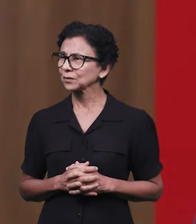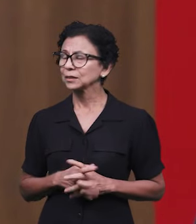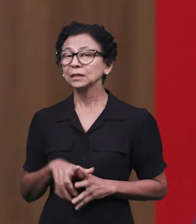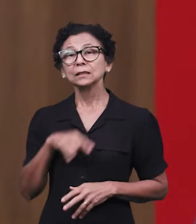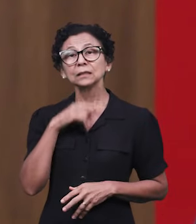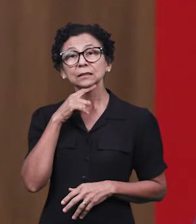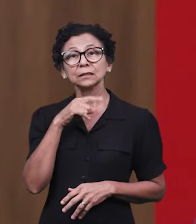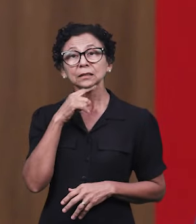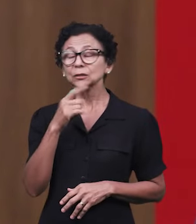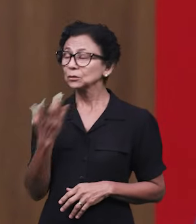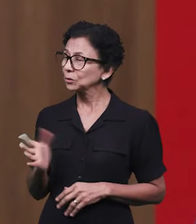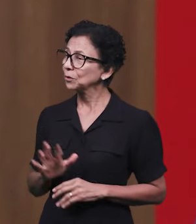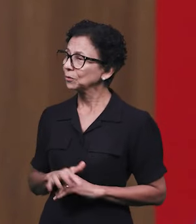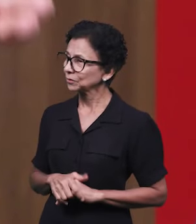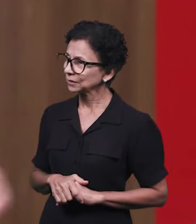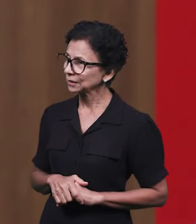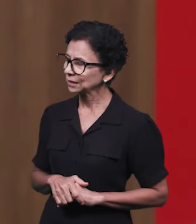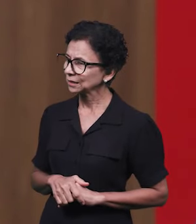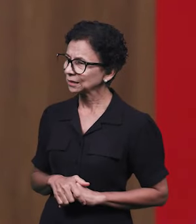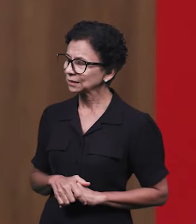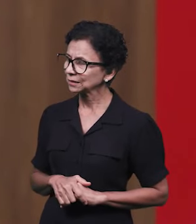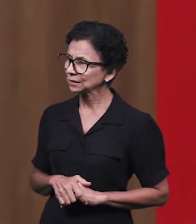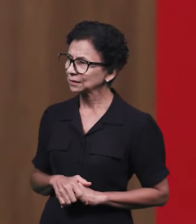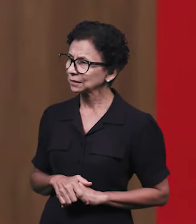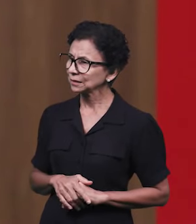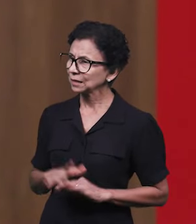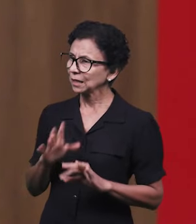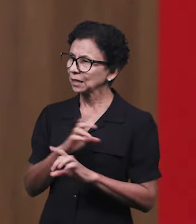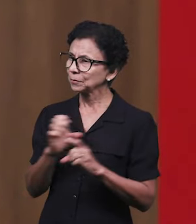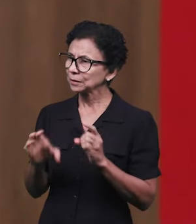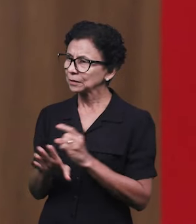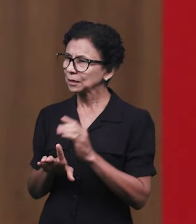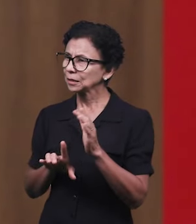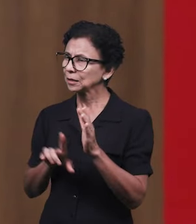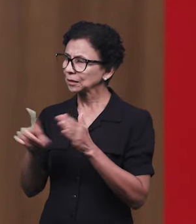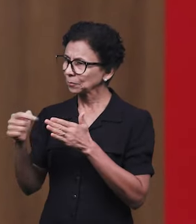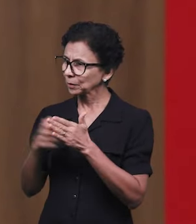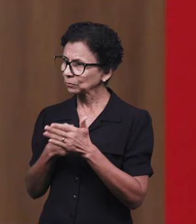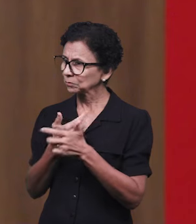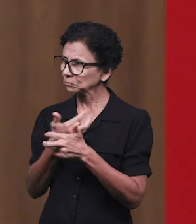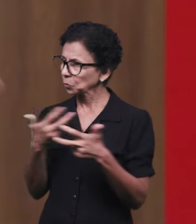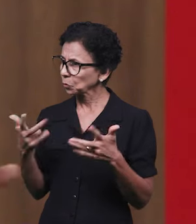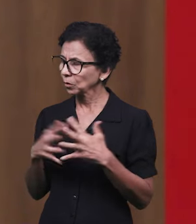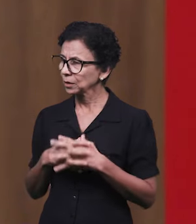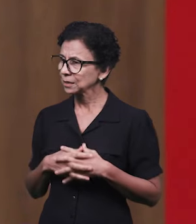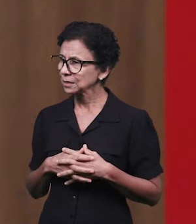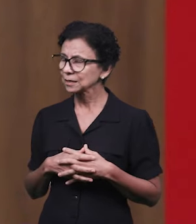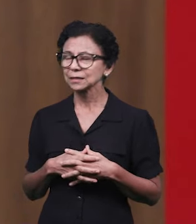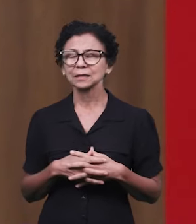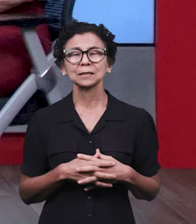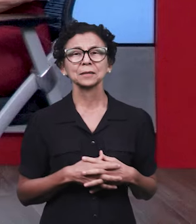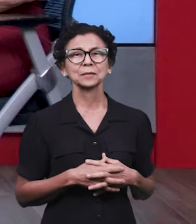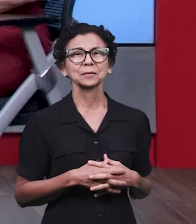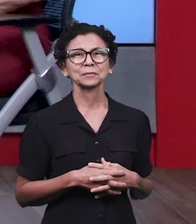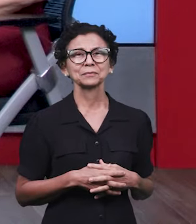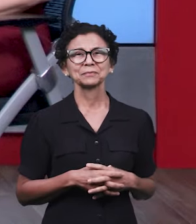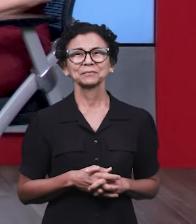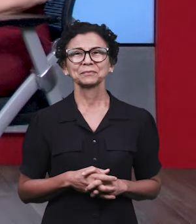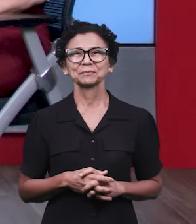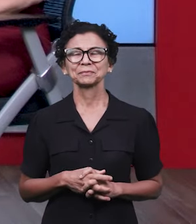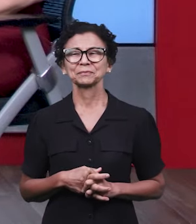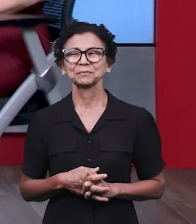que você trabalhasse à parte alguma pergunta da EBD. Então, perguntando, falando, tudo vai dar certo. E o Glória Senhor a à Deus.